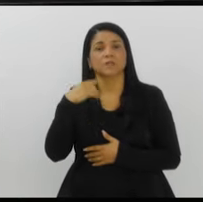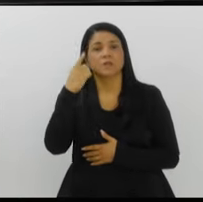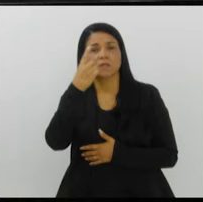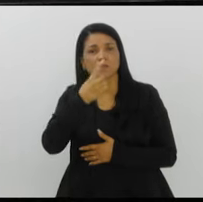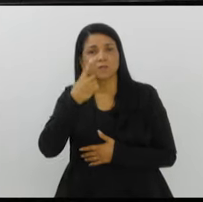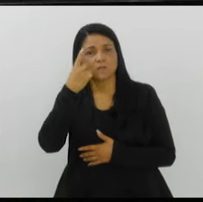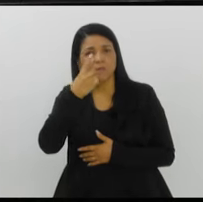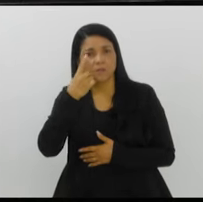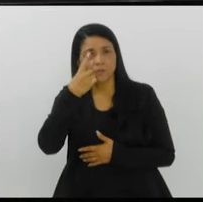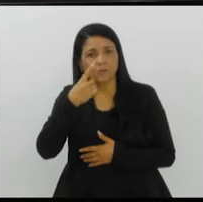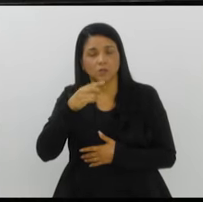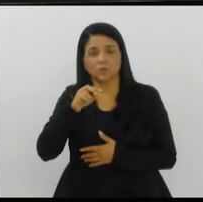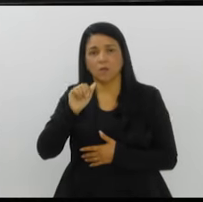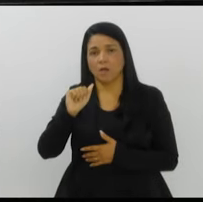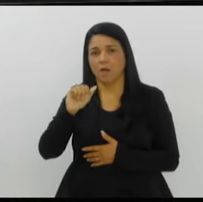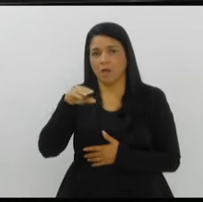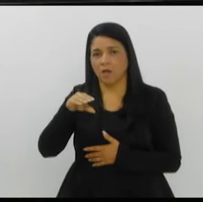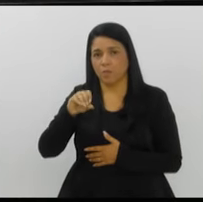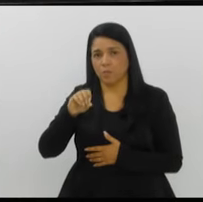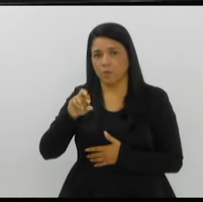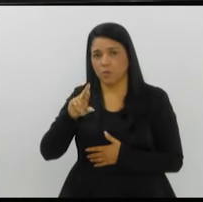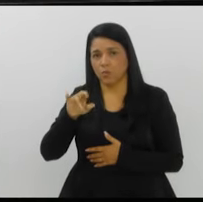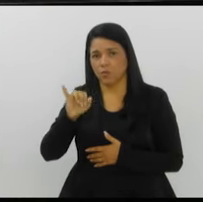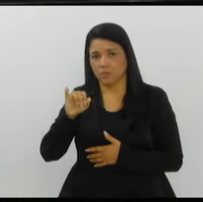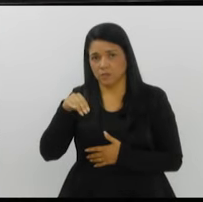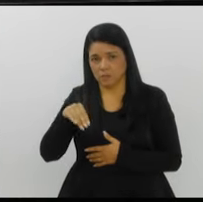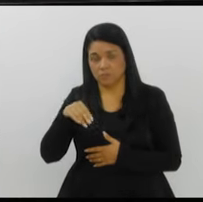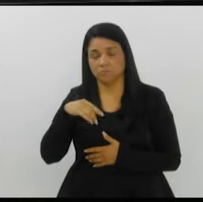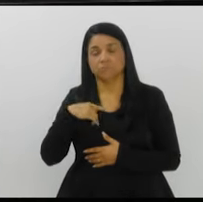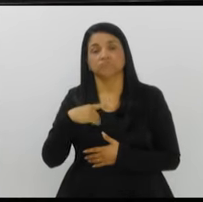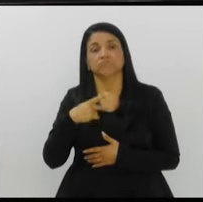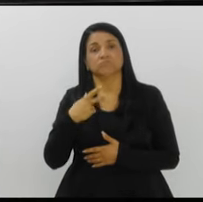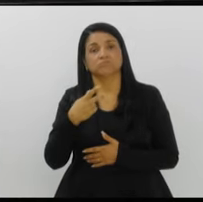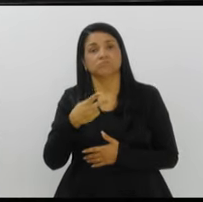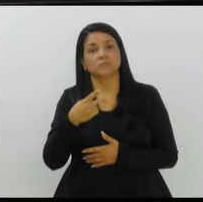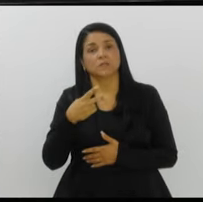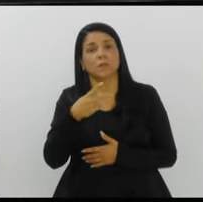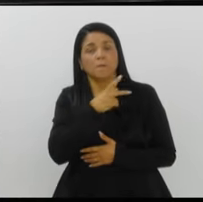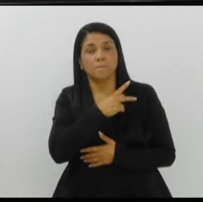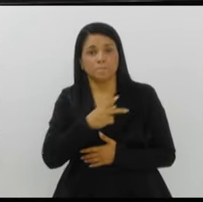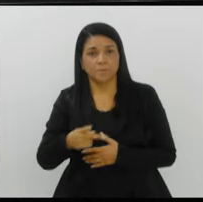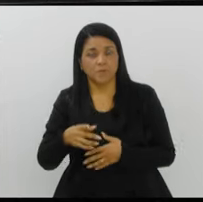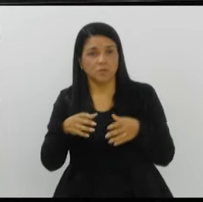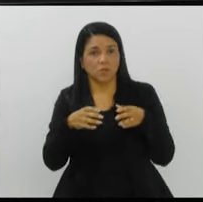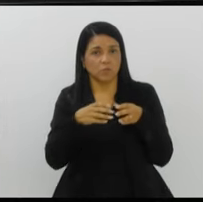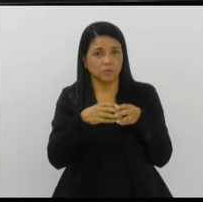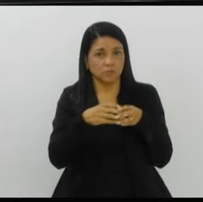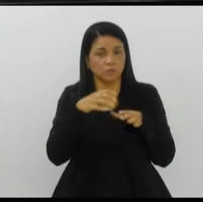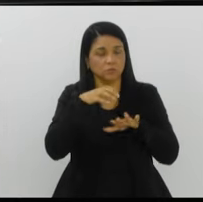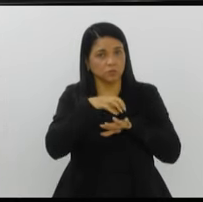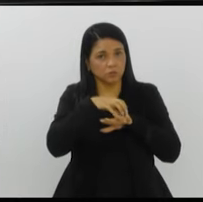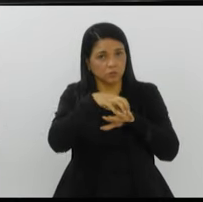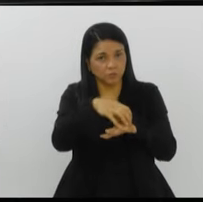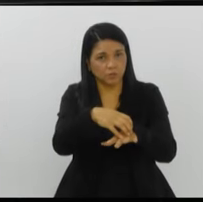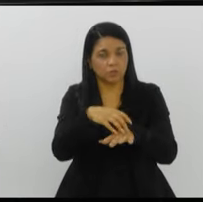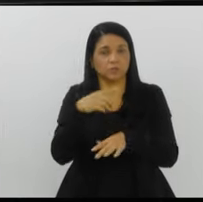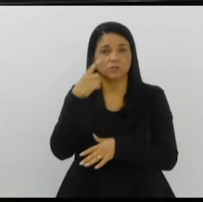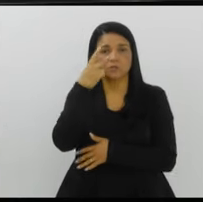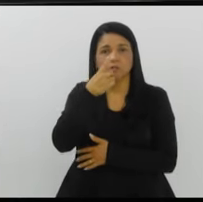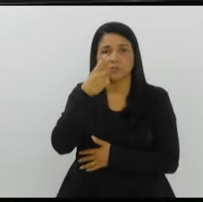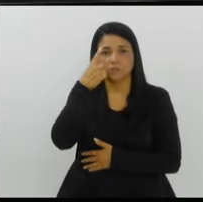deputado Rodrigo Amorim e, como já afirmei também, presidente da Comissão de Transporte,